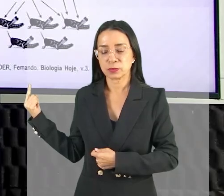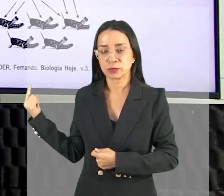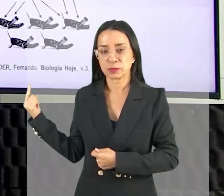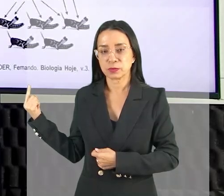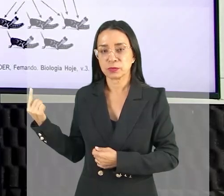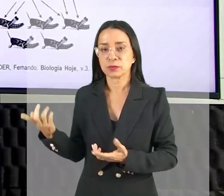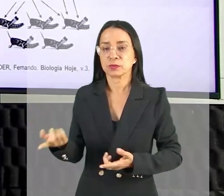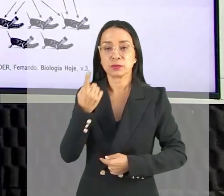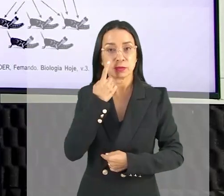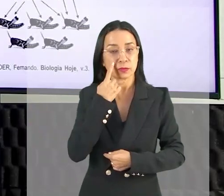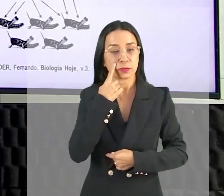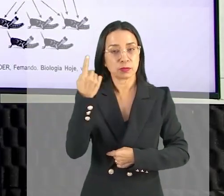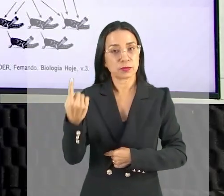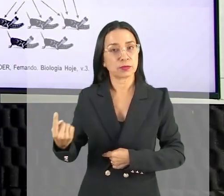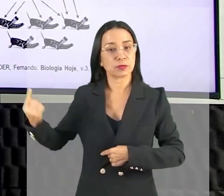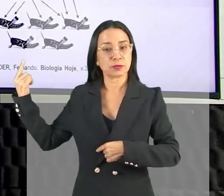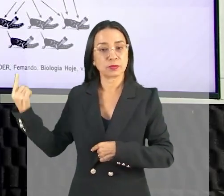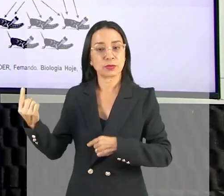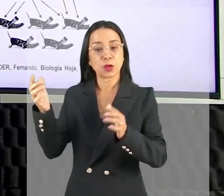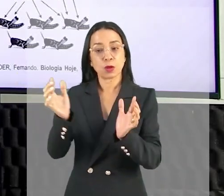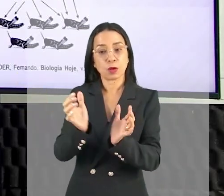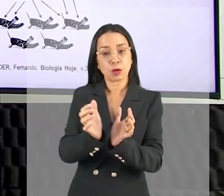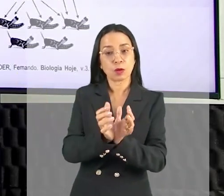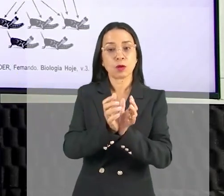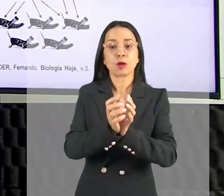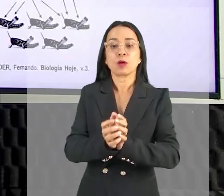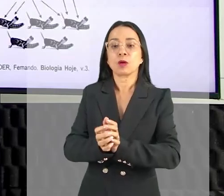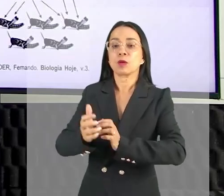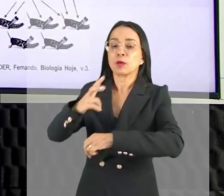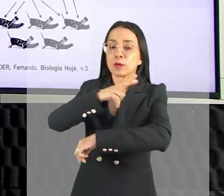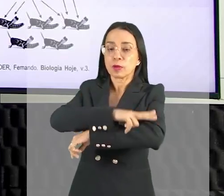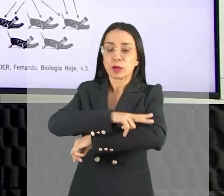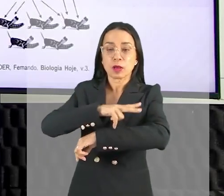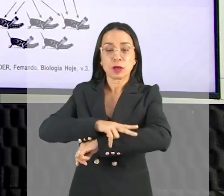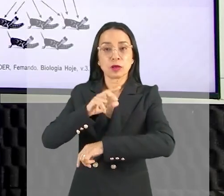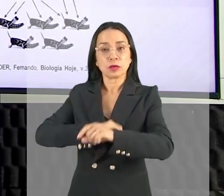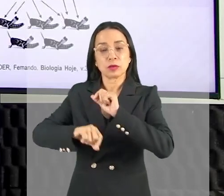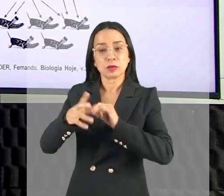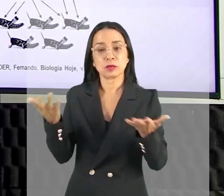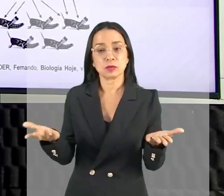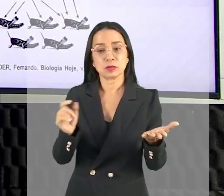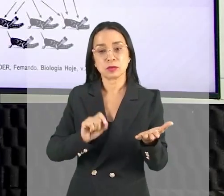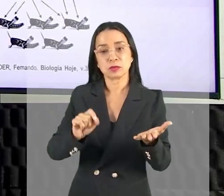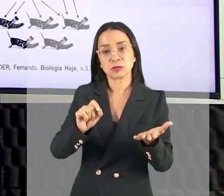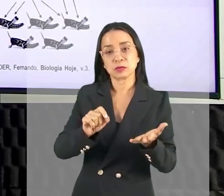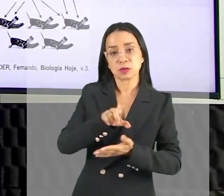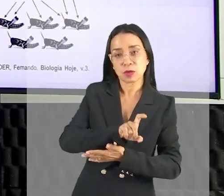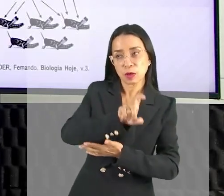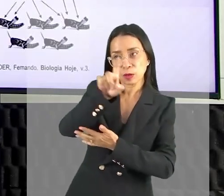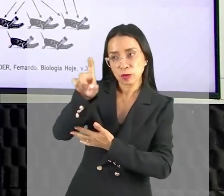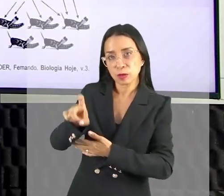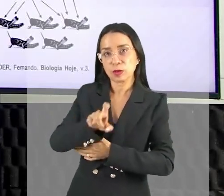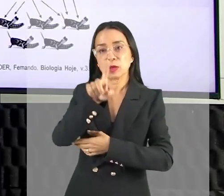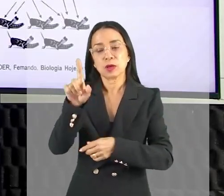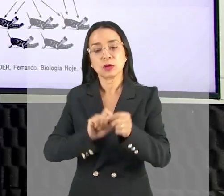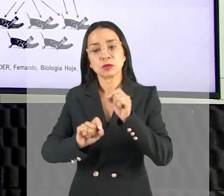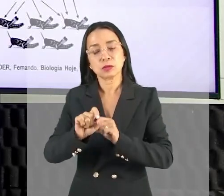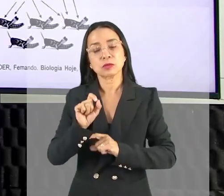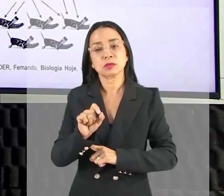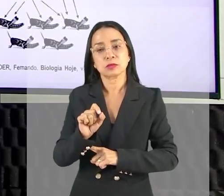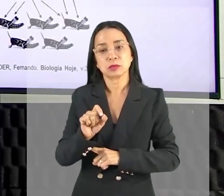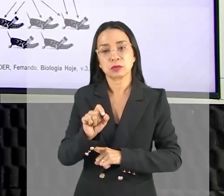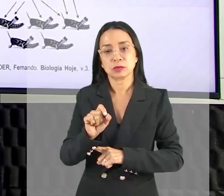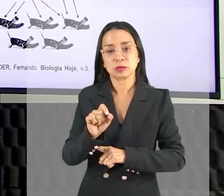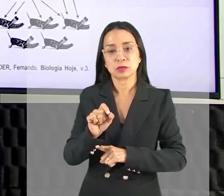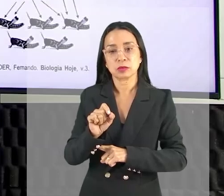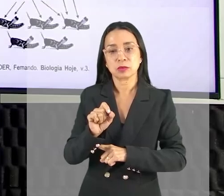prolongado. Então, tem uma população, né, submetida aí a um agrotóxico, a um inseticida,